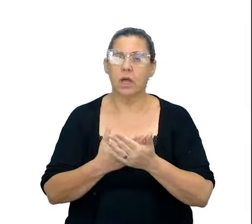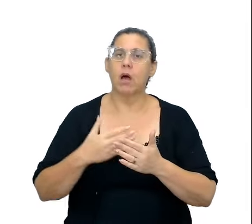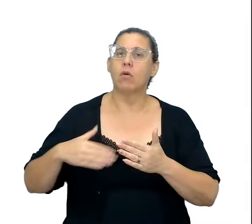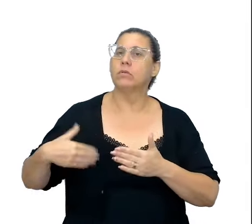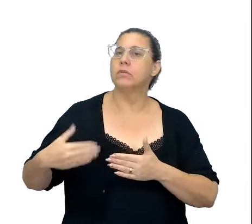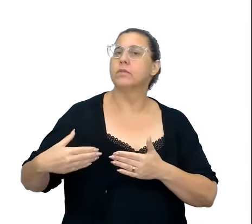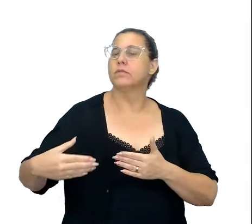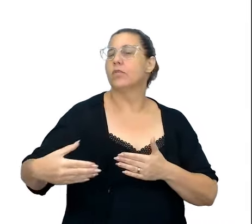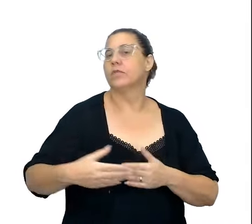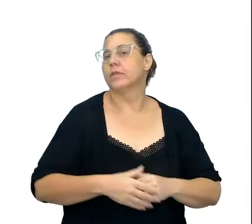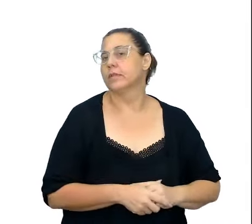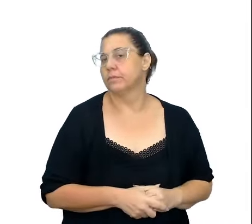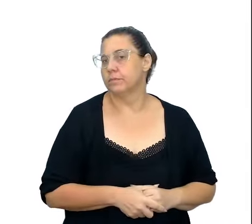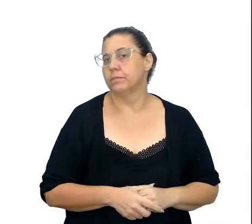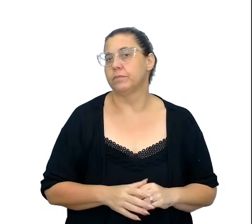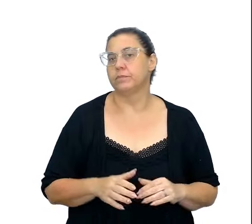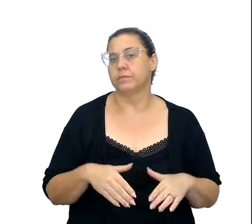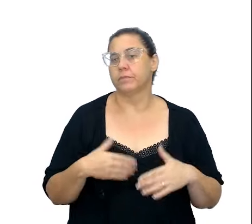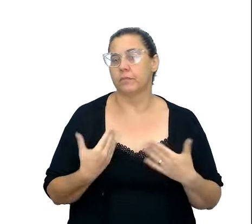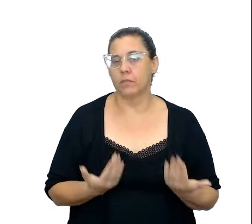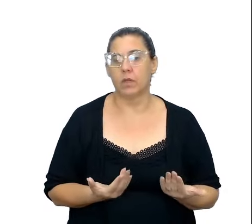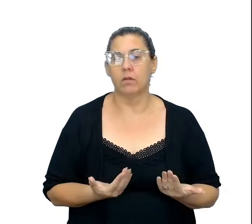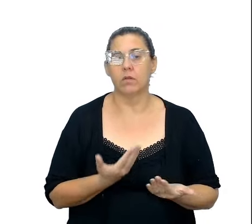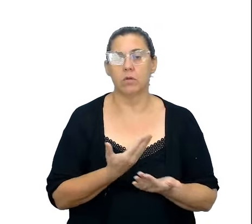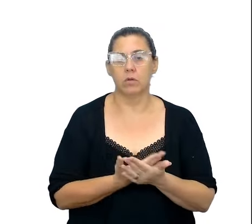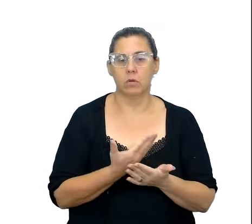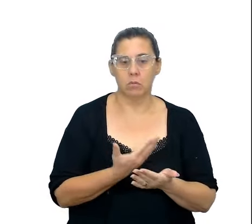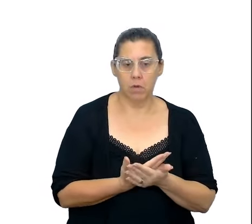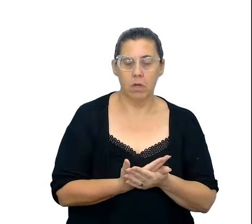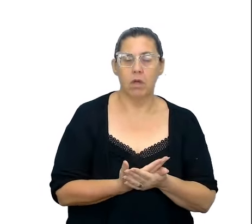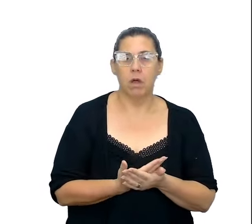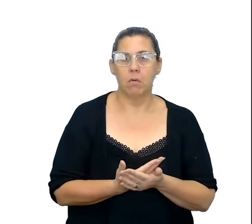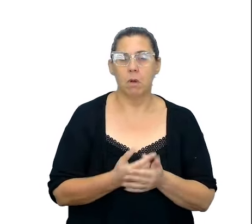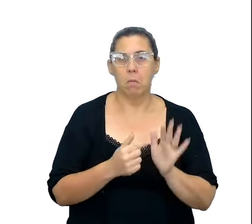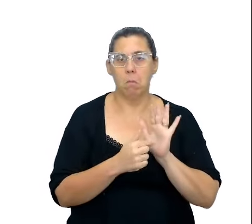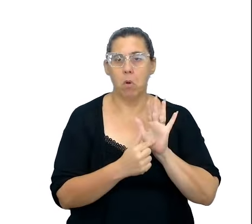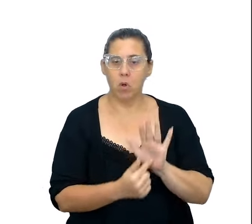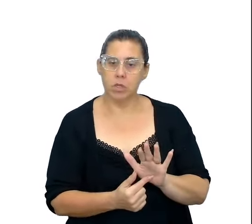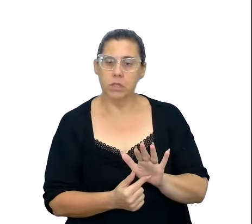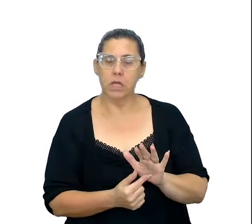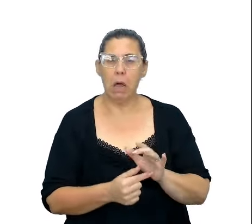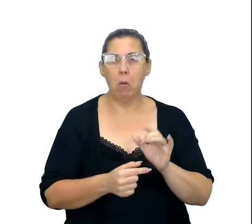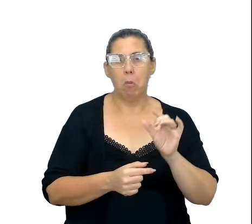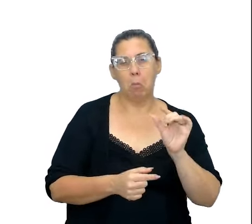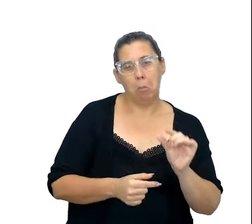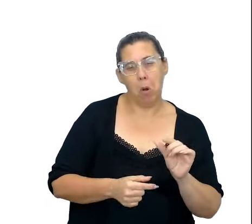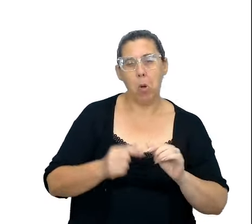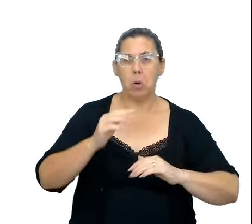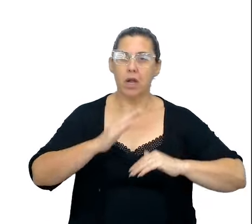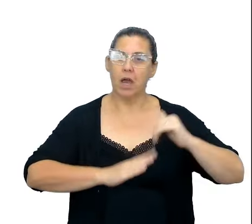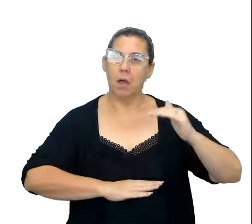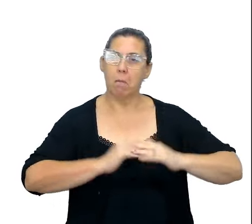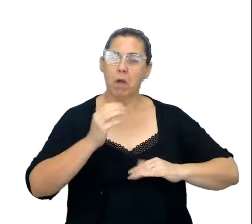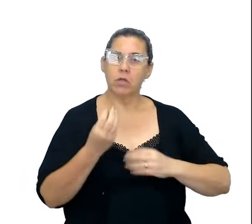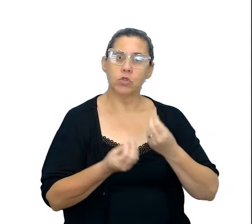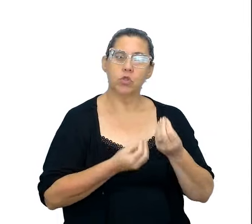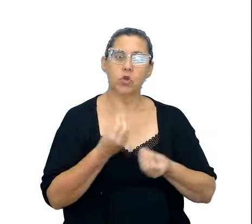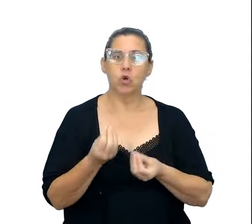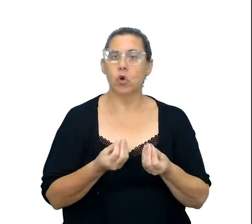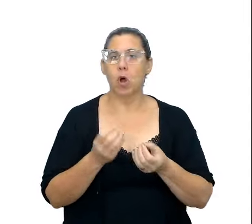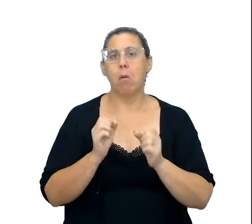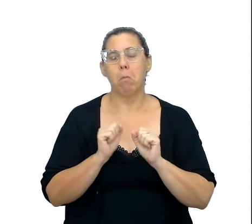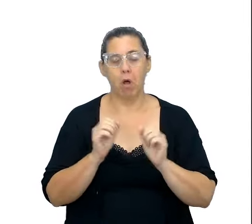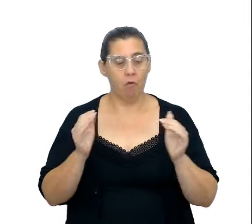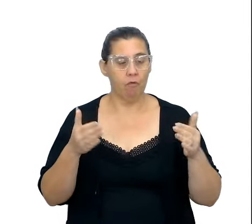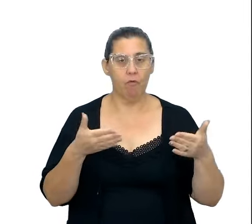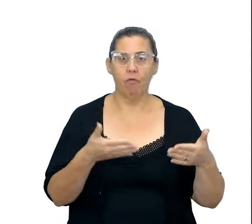da sequência, né? Então, a gente busca trazer uma aula que dê para mostrar um pouquinho mais aí na prática, como que a gente pode